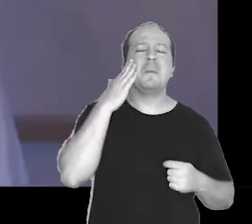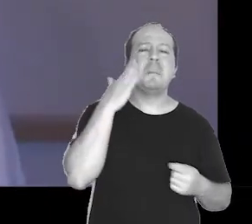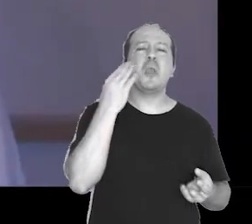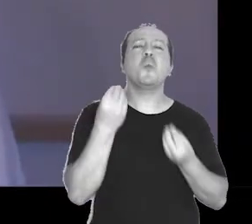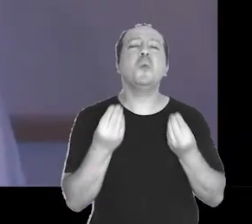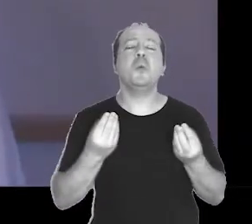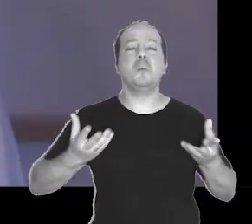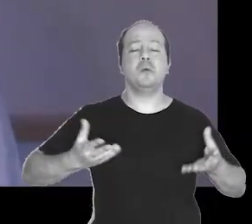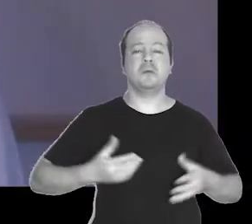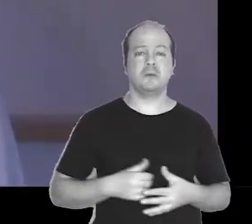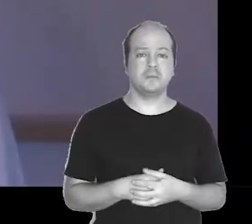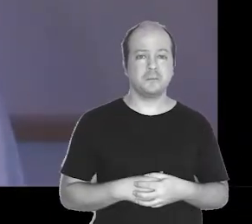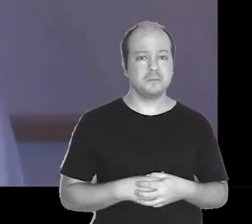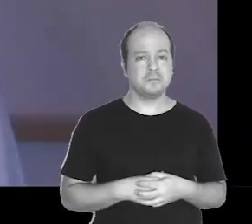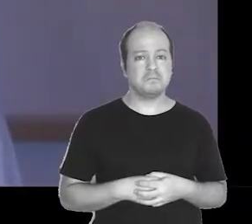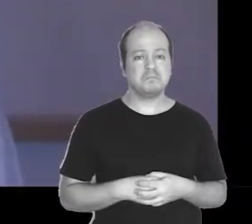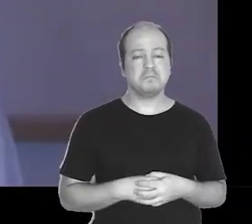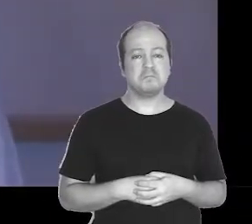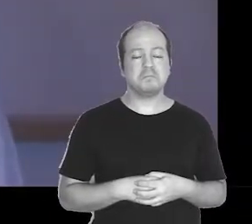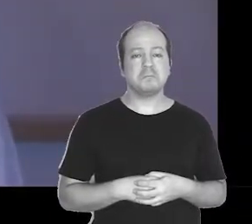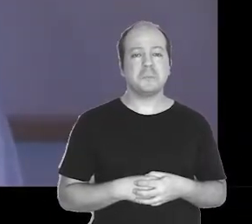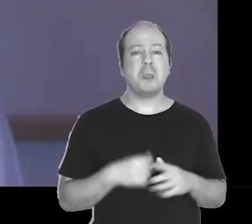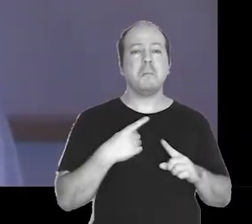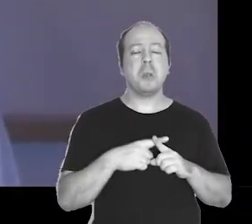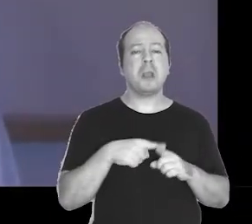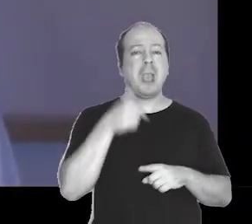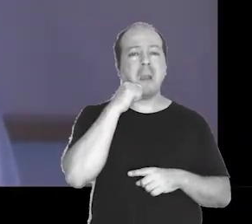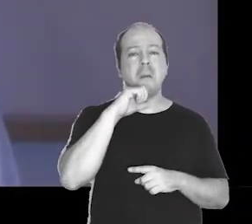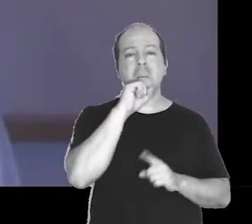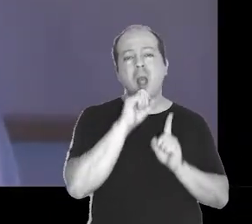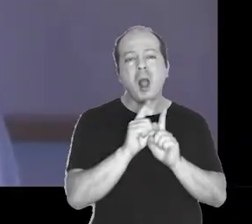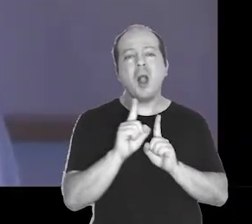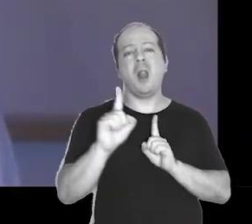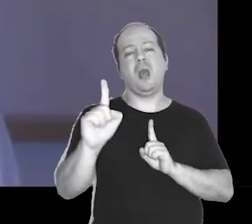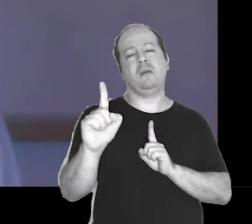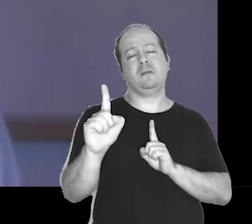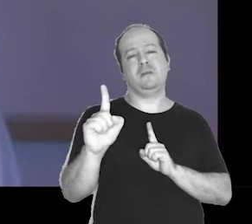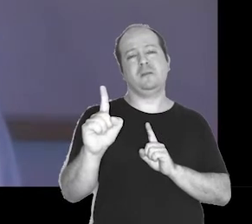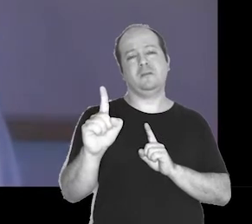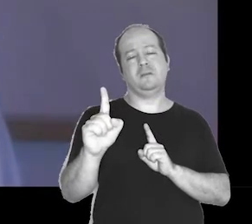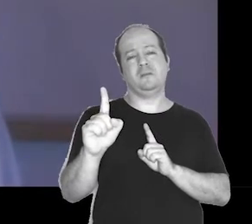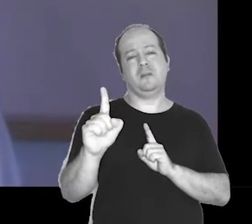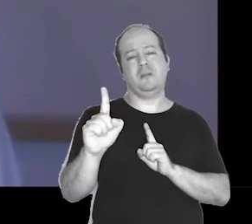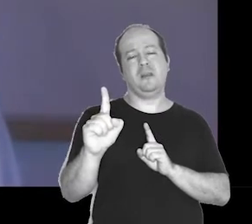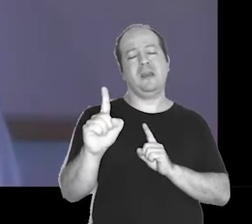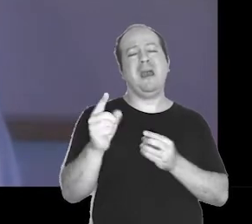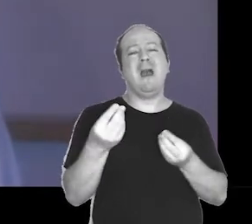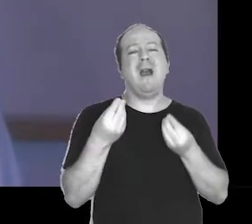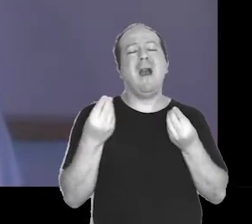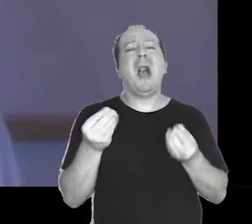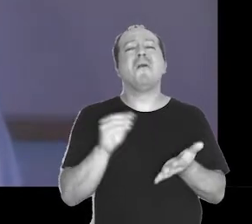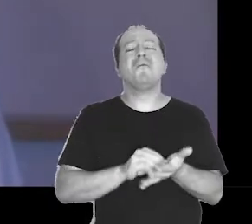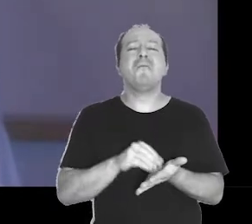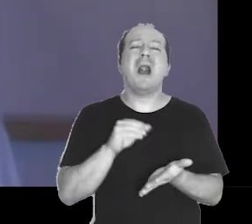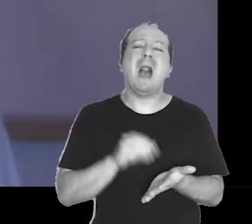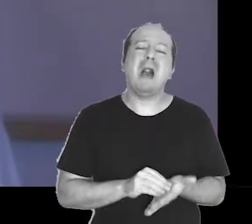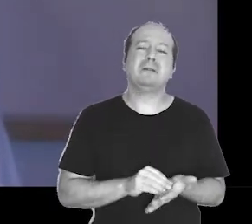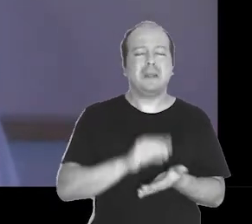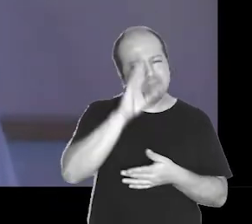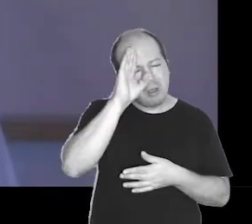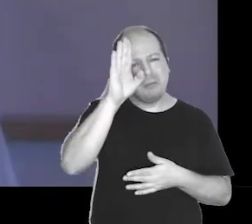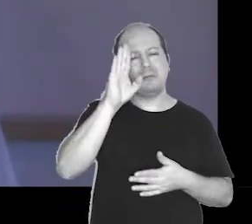afinal? Tanta ausência materna? Tanta falta